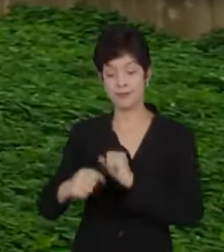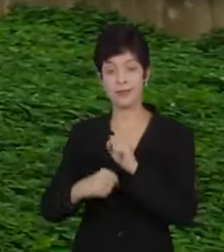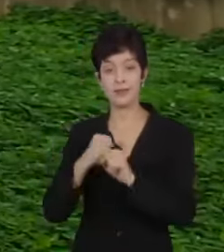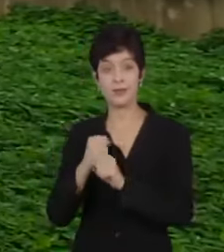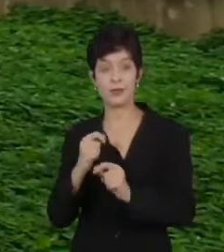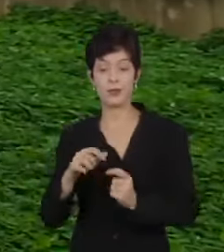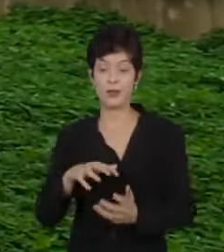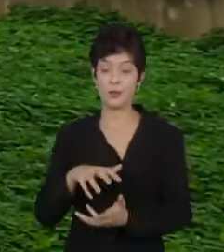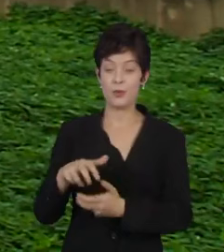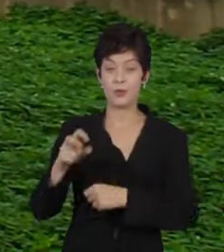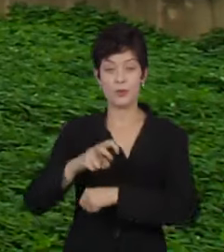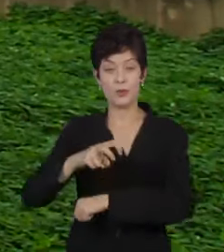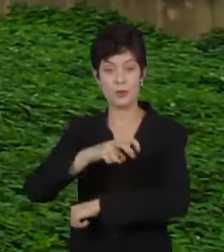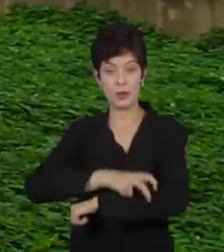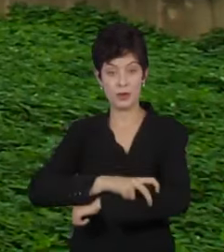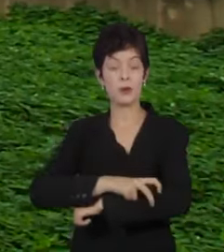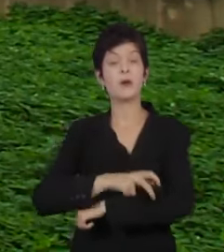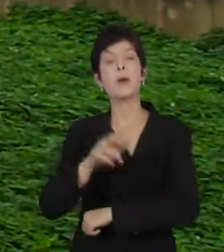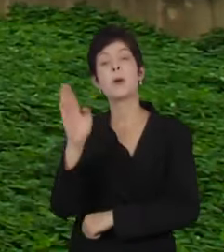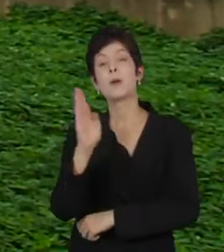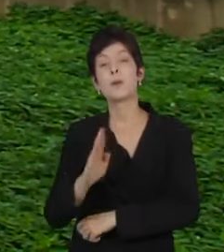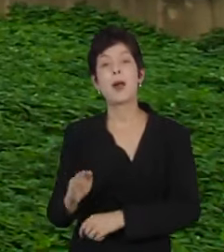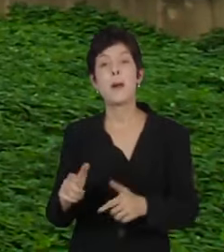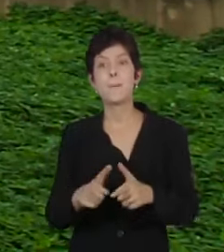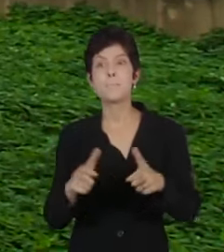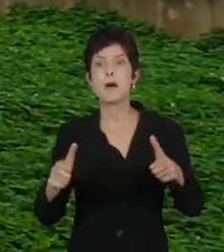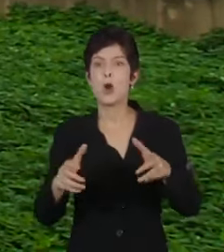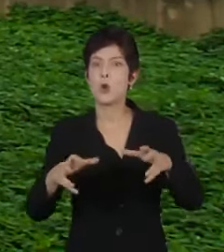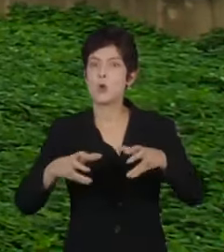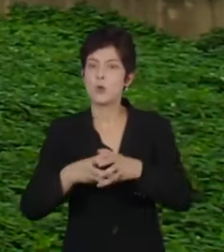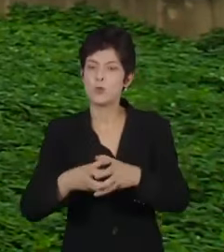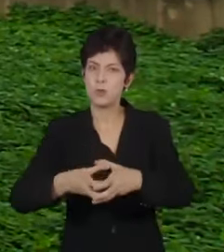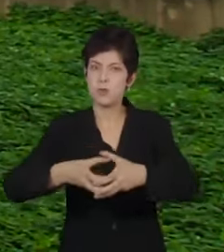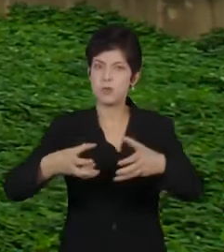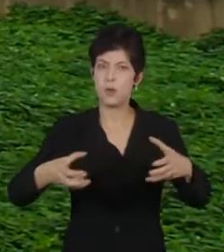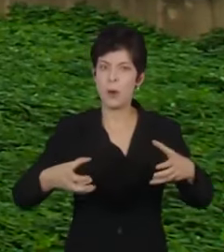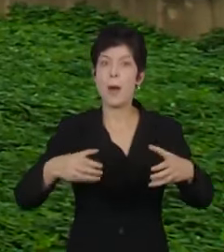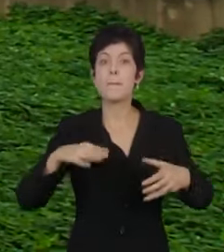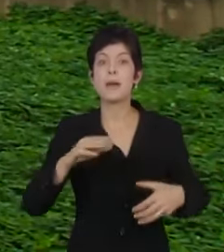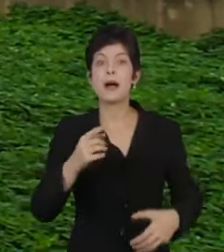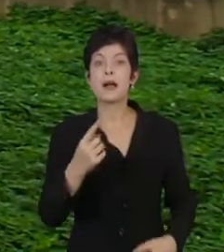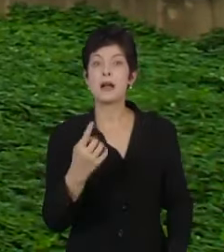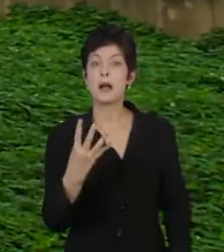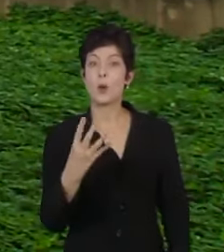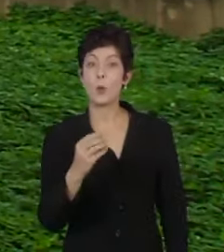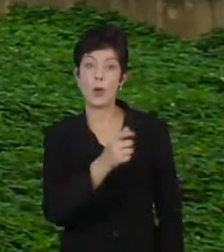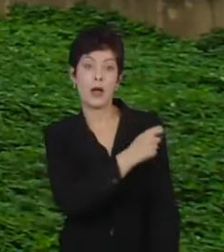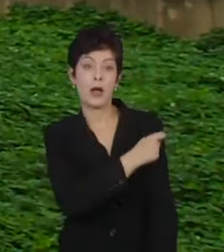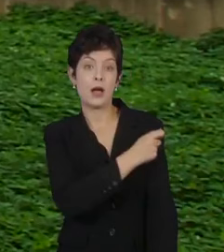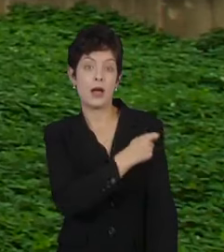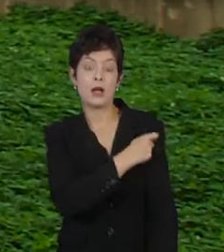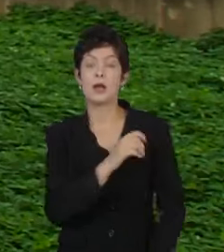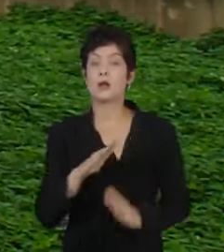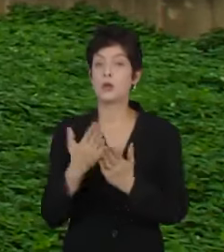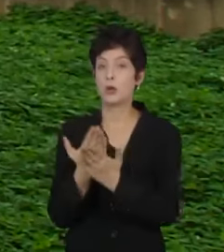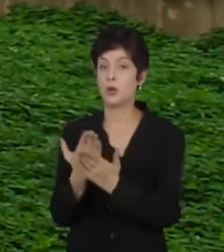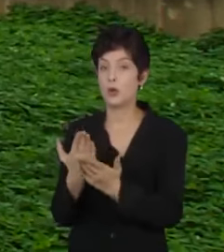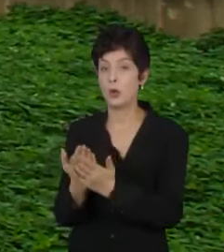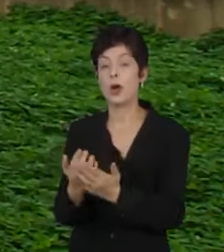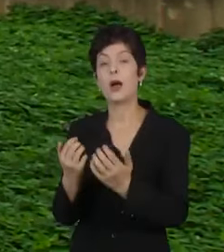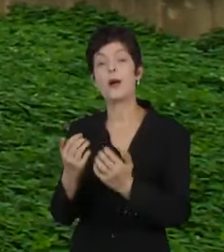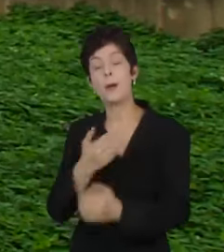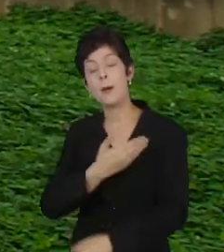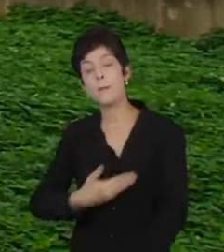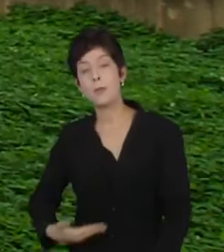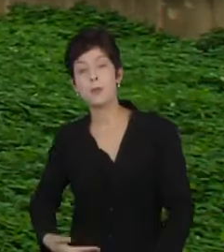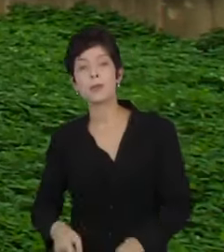do Mundial de Robótica, o Brasil teve a maior delegação, com mais de 140 estudantes de escolas públicas e particulares